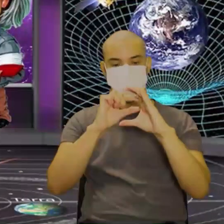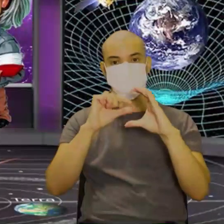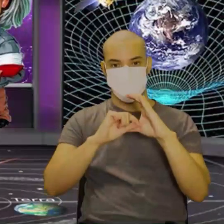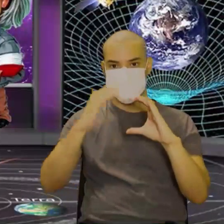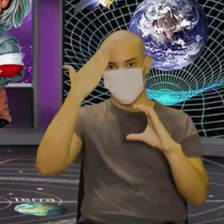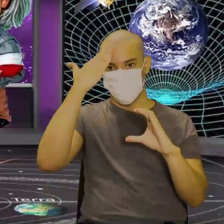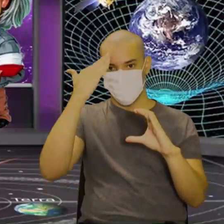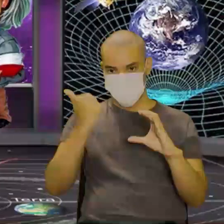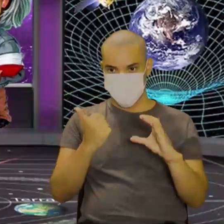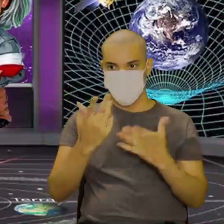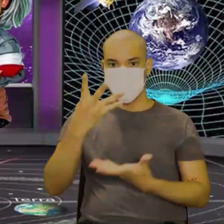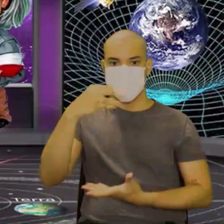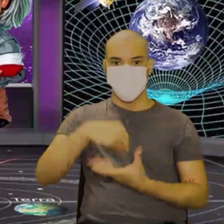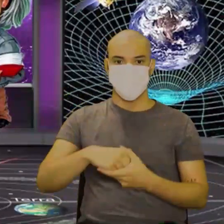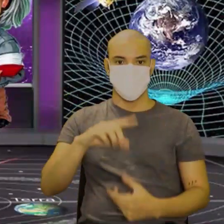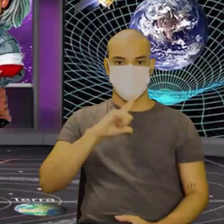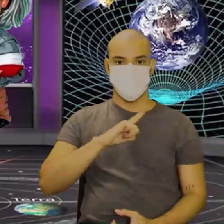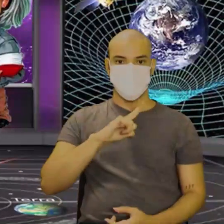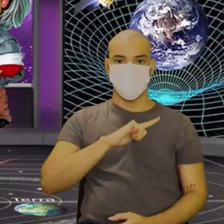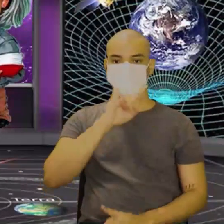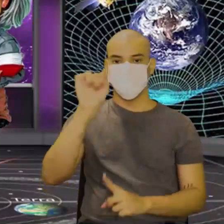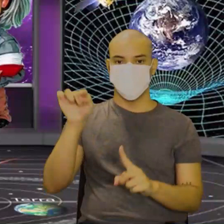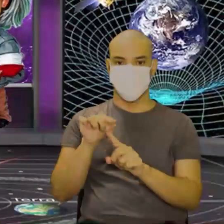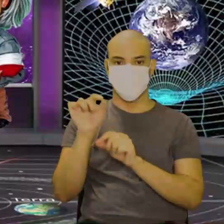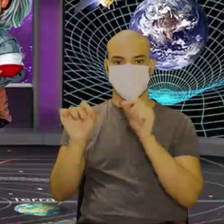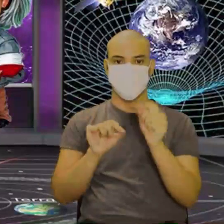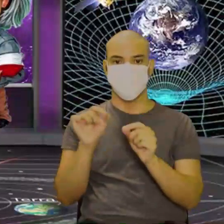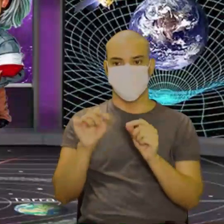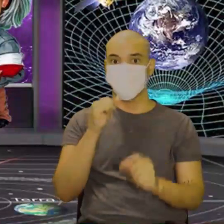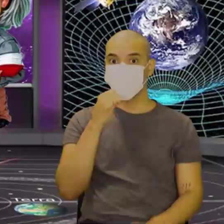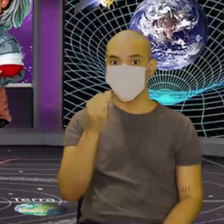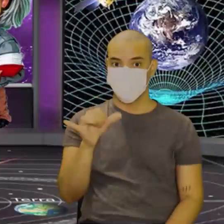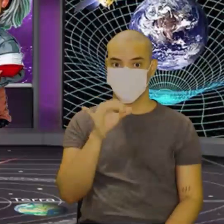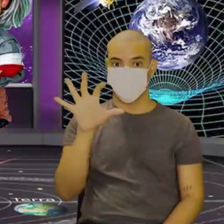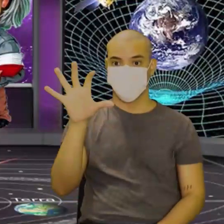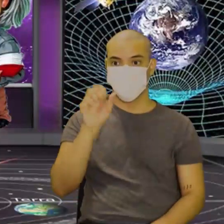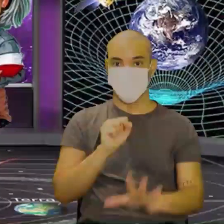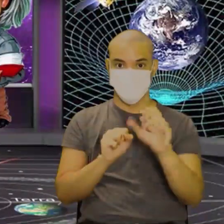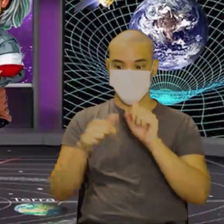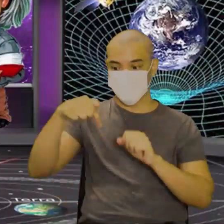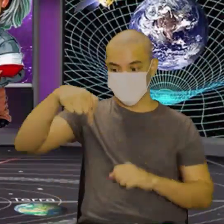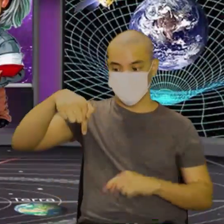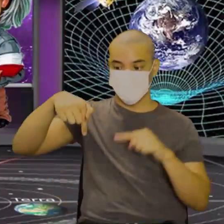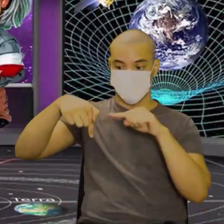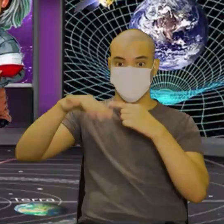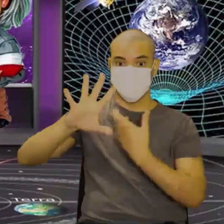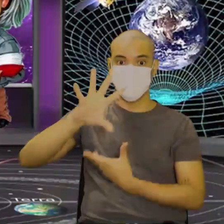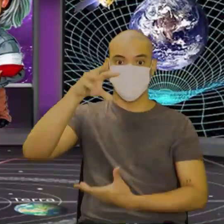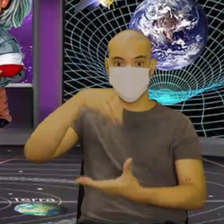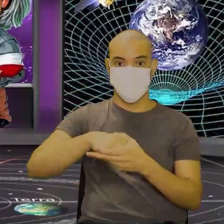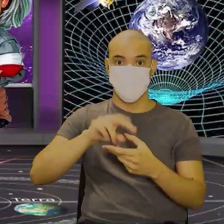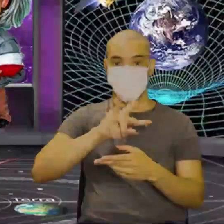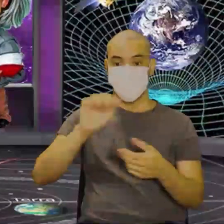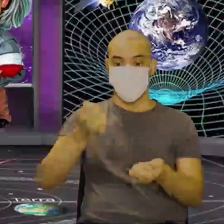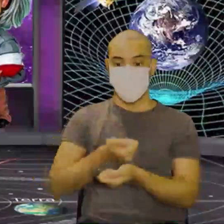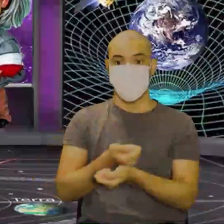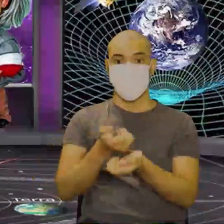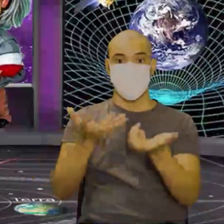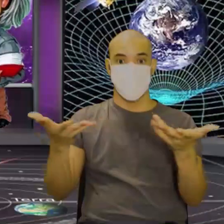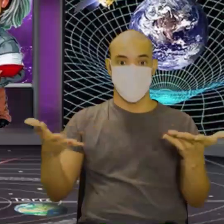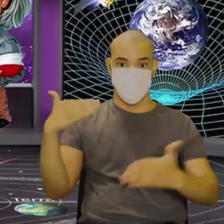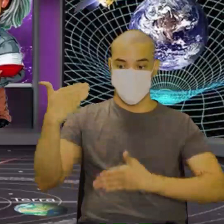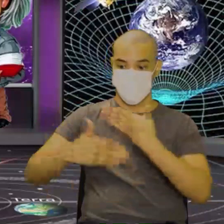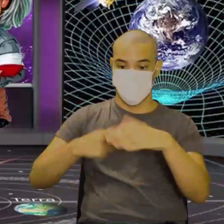que os capacitores, eles têm a função de armazenar a carga e vai ser distribuído, disponibilizado